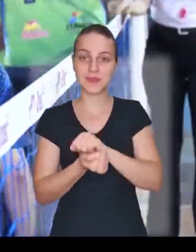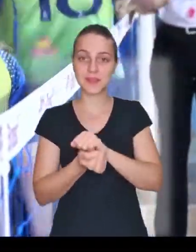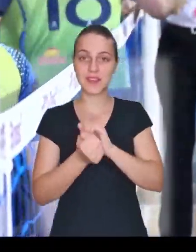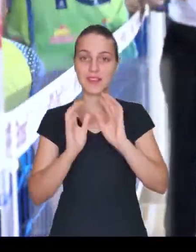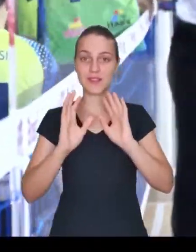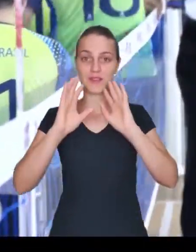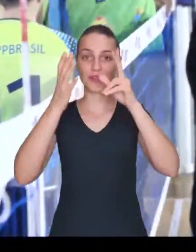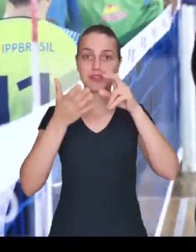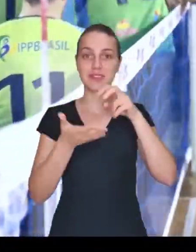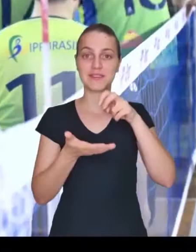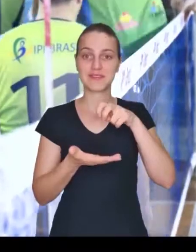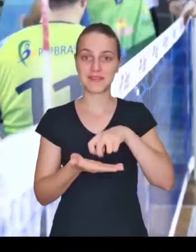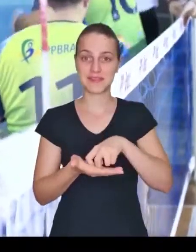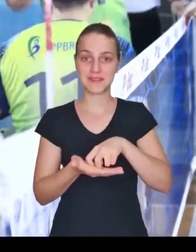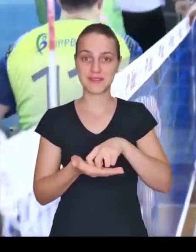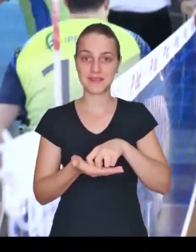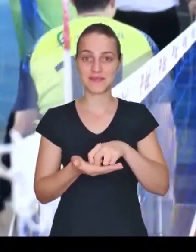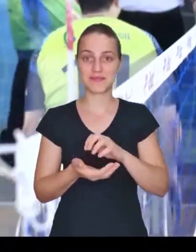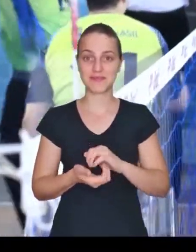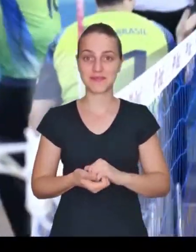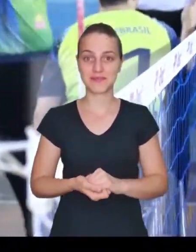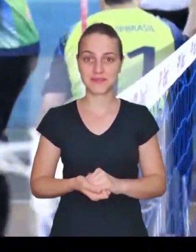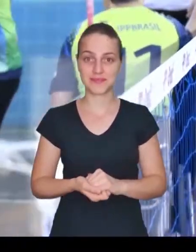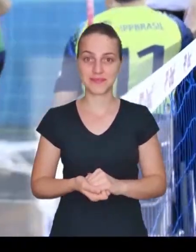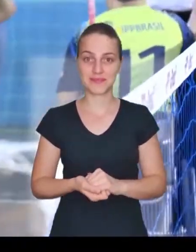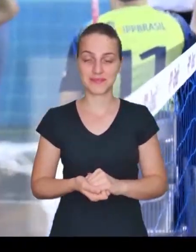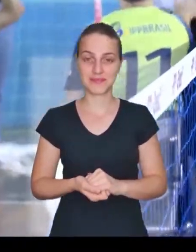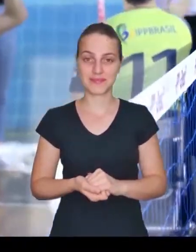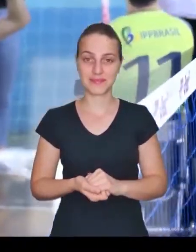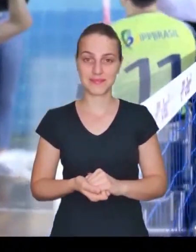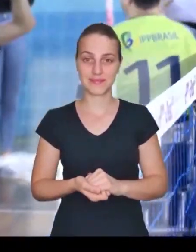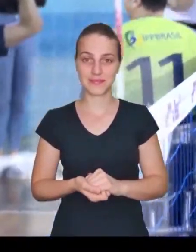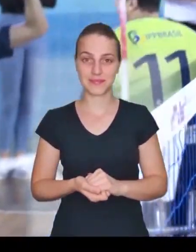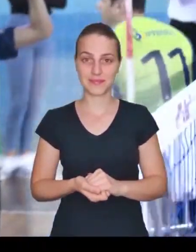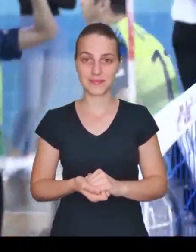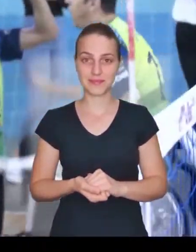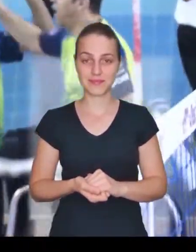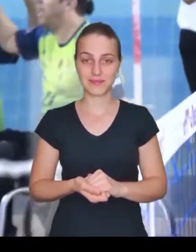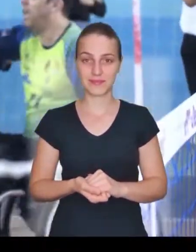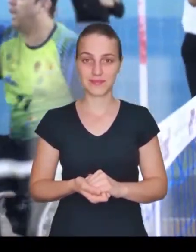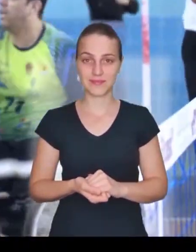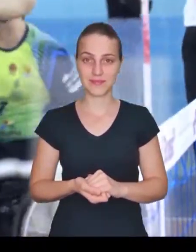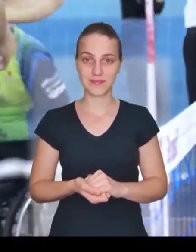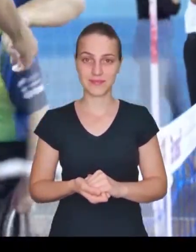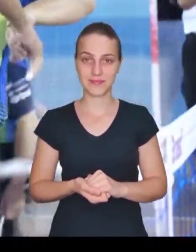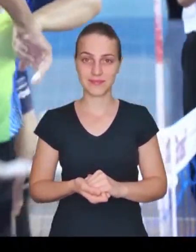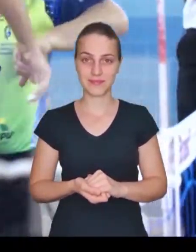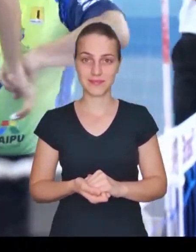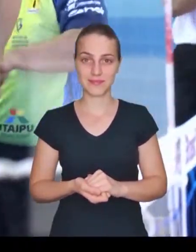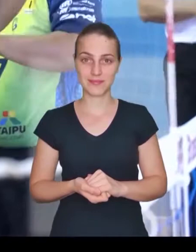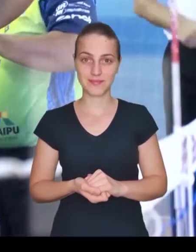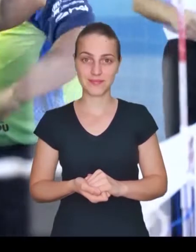Time masculino de vôlei sentado em uma quadra. Eles se reúnem em círculo e juntam as mãos.